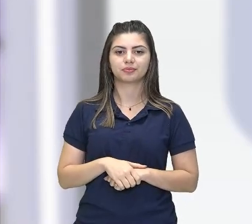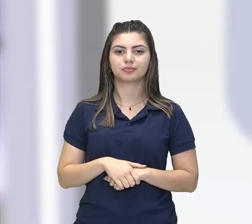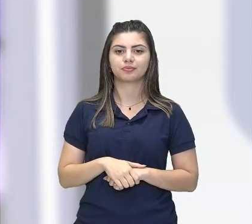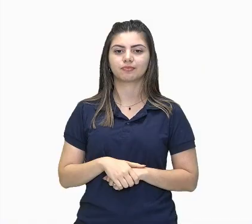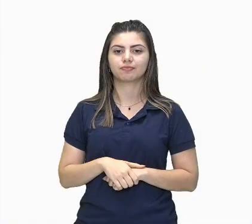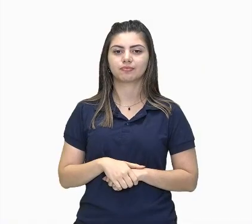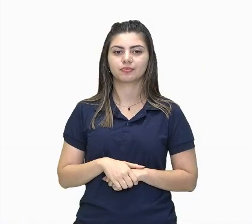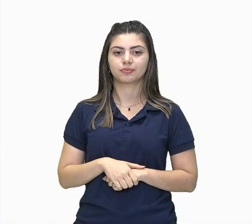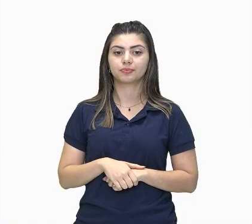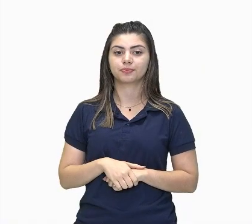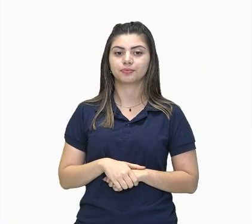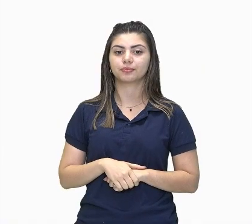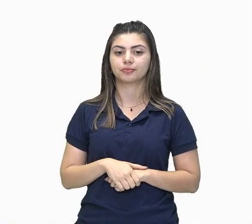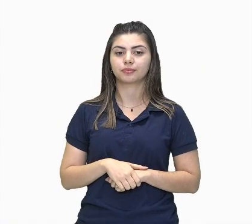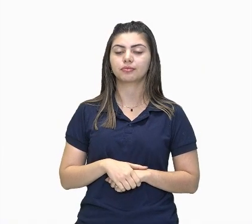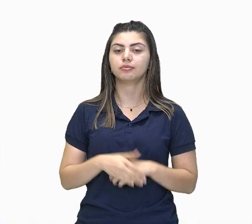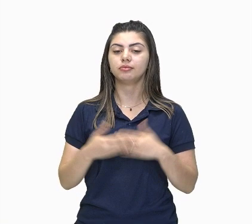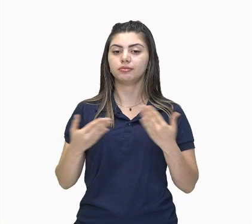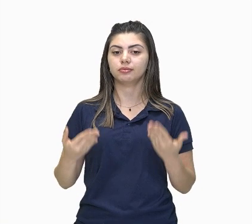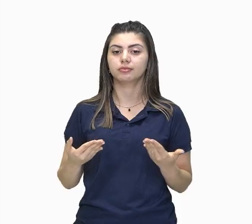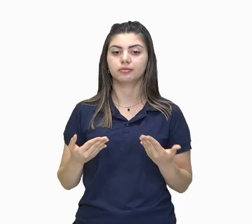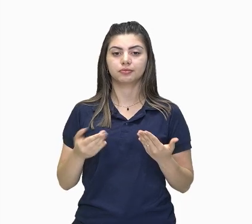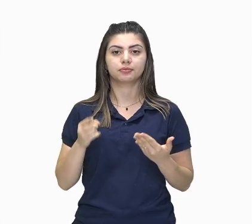doutrina religiosa